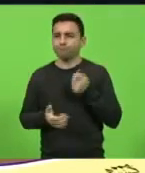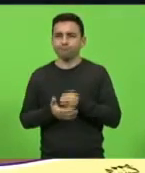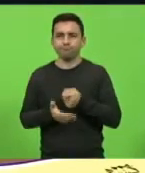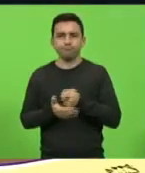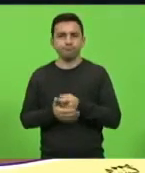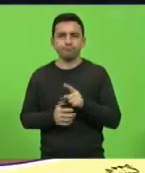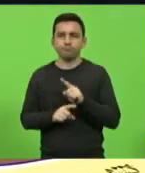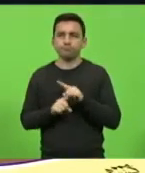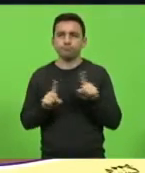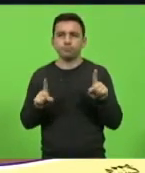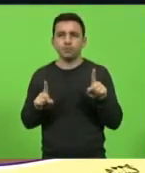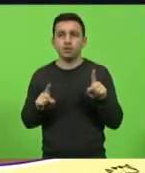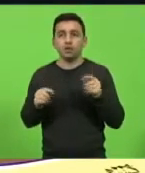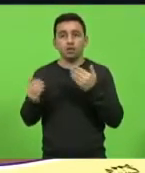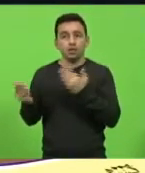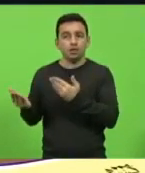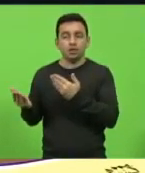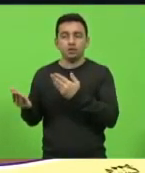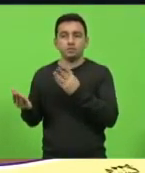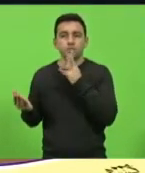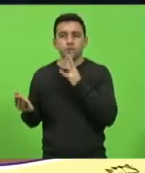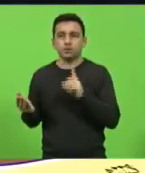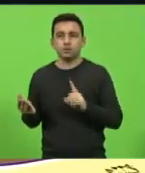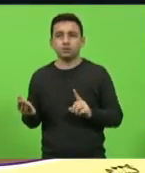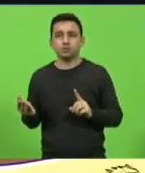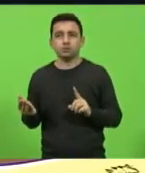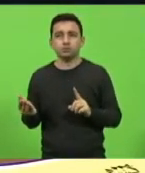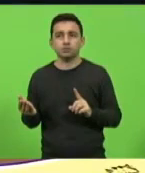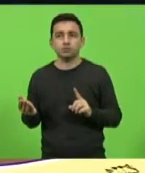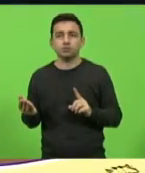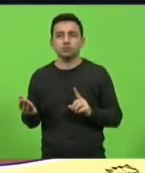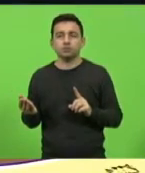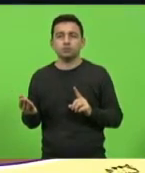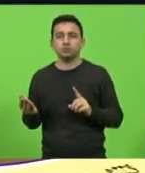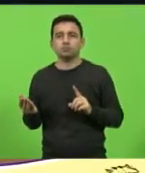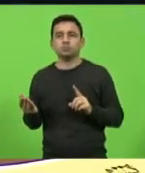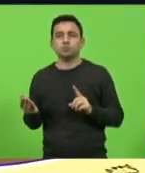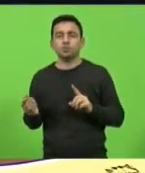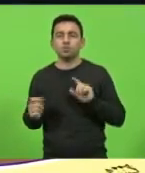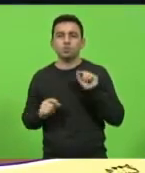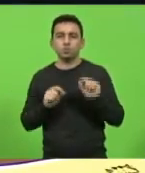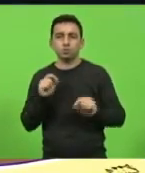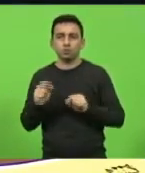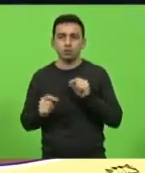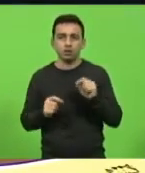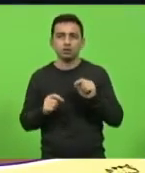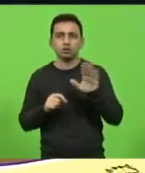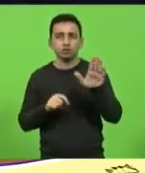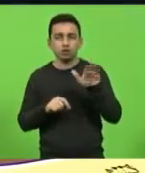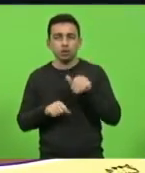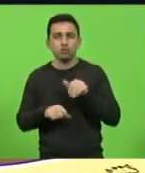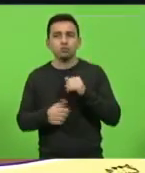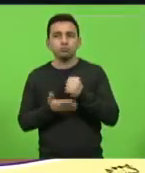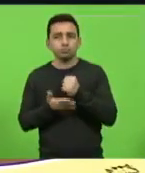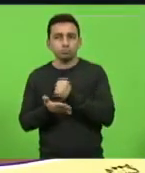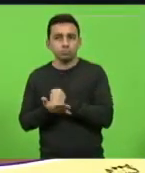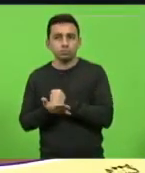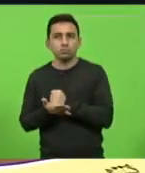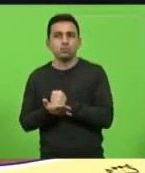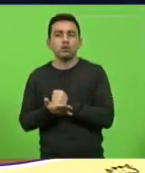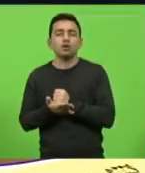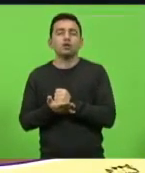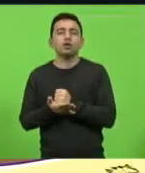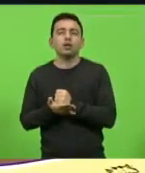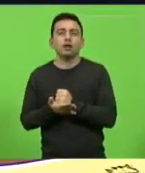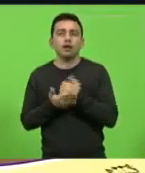o desconhecimento do governador quanto aos termos de contratação dos 200